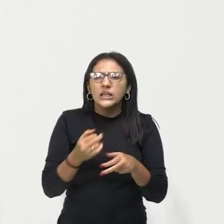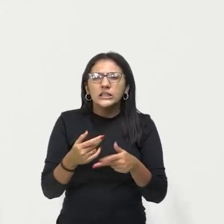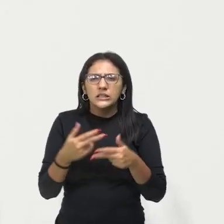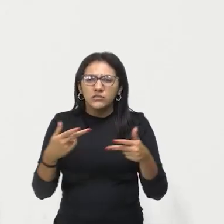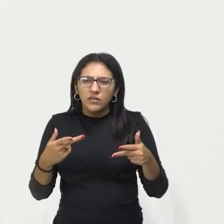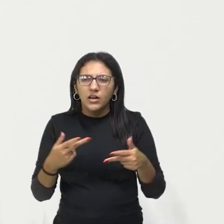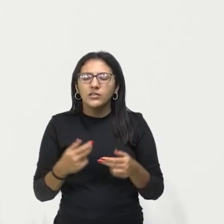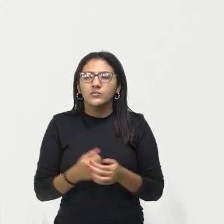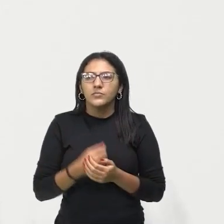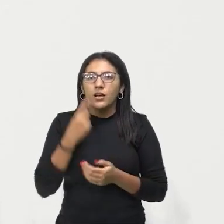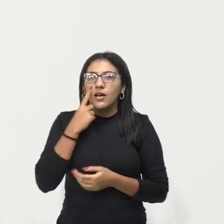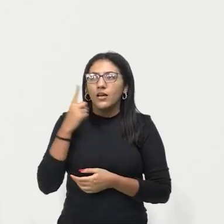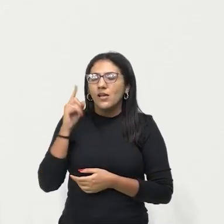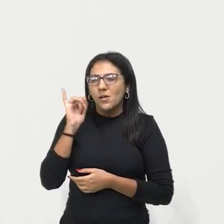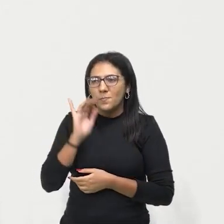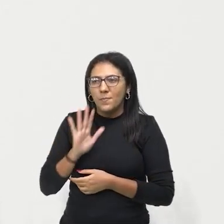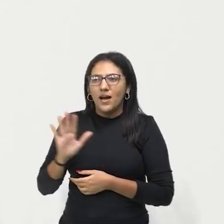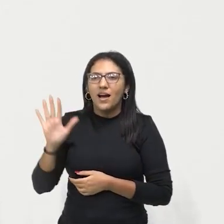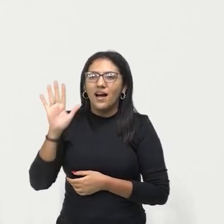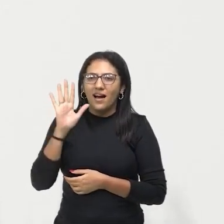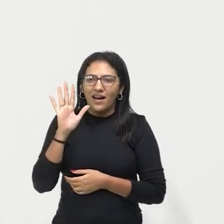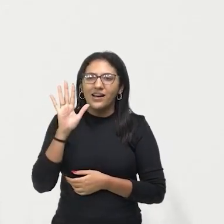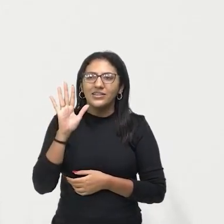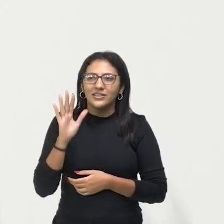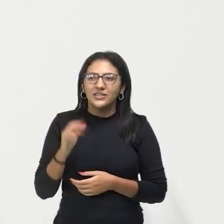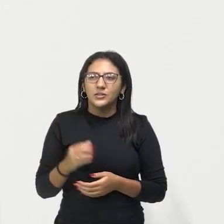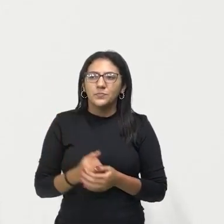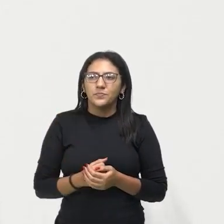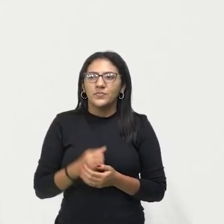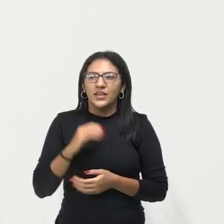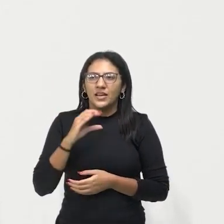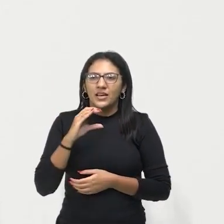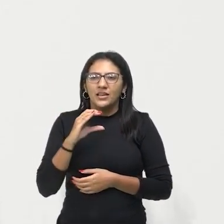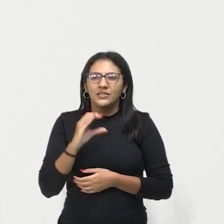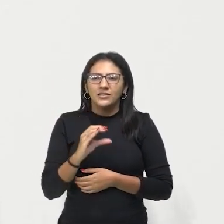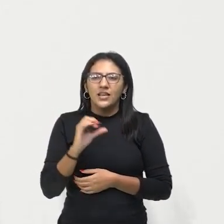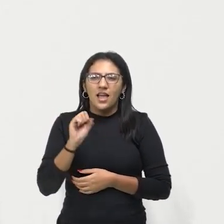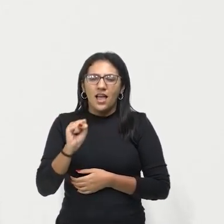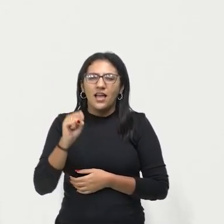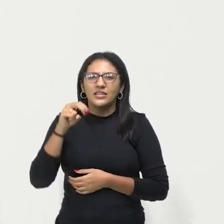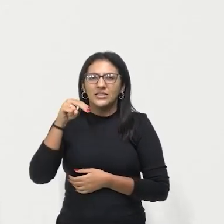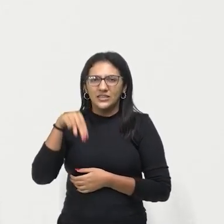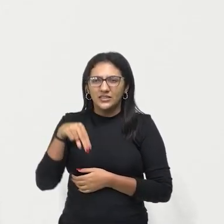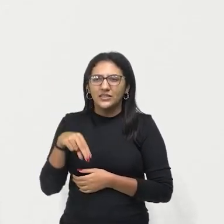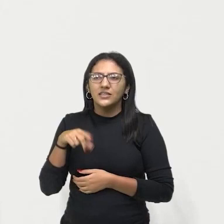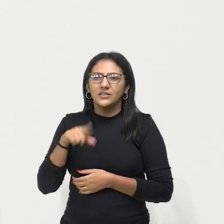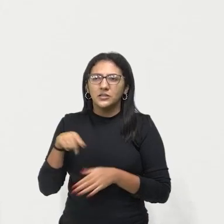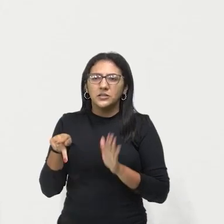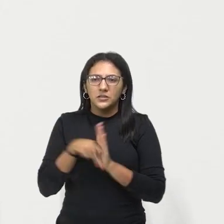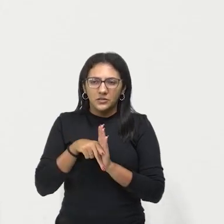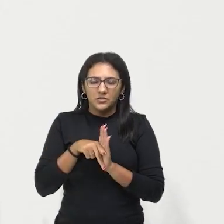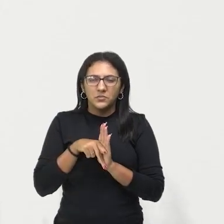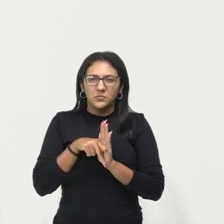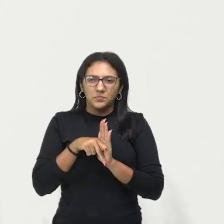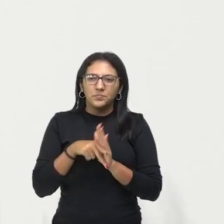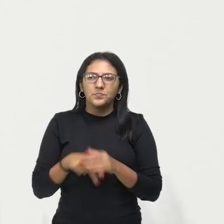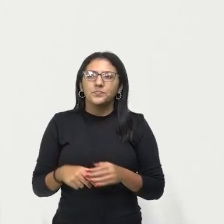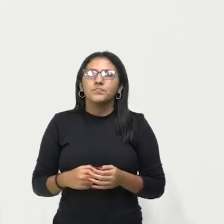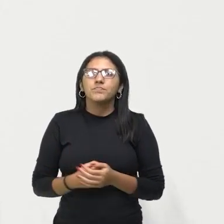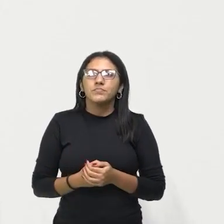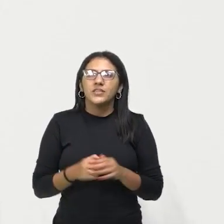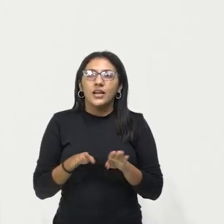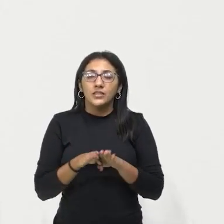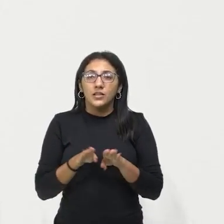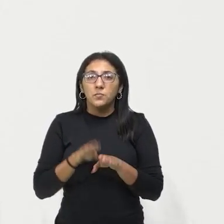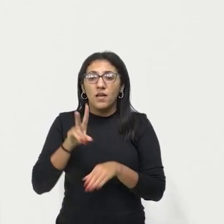né? Você está acompanhando aí a imagem da CSN, Companhia Siderúrgica Nacional, a Companhia